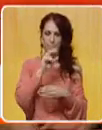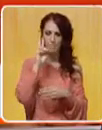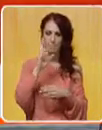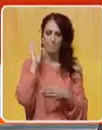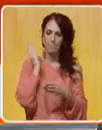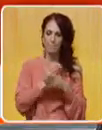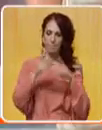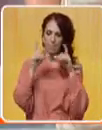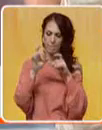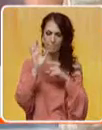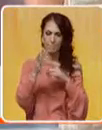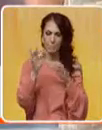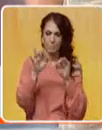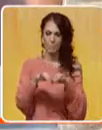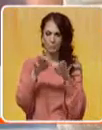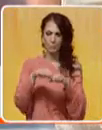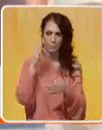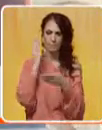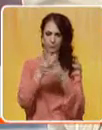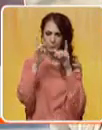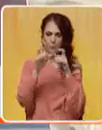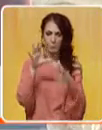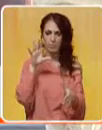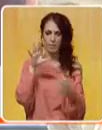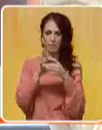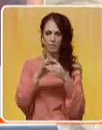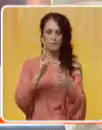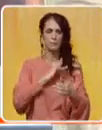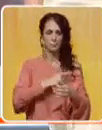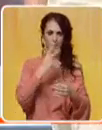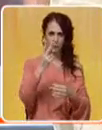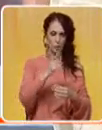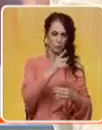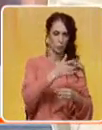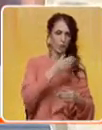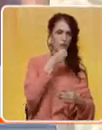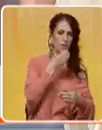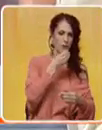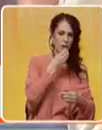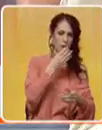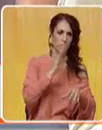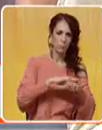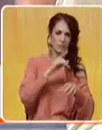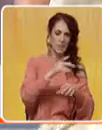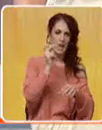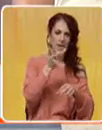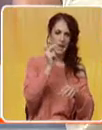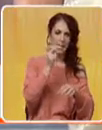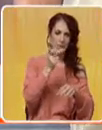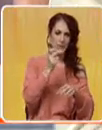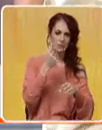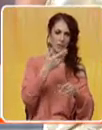Uma Última fotografia já estamos mesmo no final porque tem a ver com duas paixões a paixão pelaa gastronomia que te leva a ter durante muitos